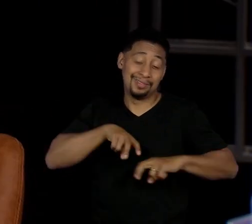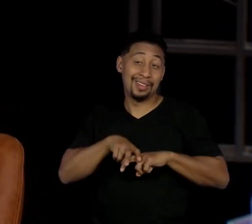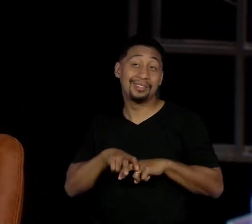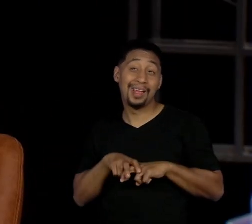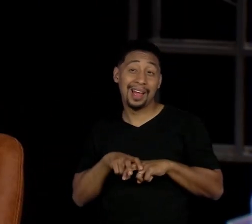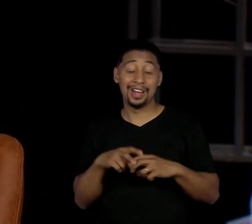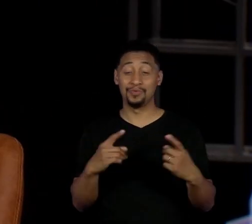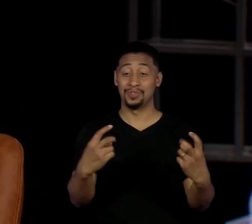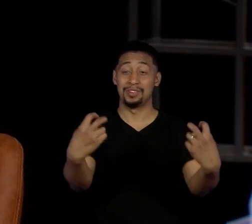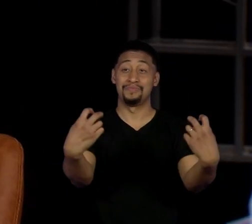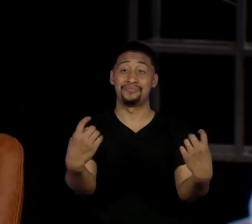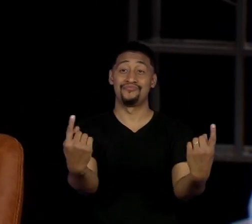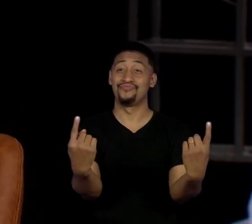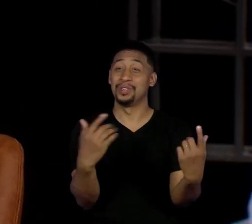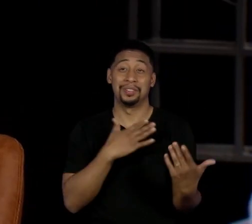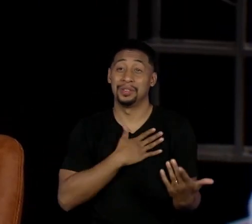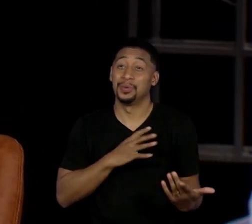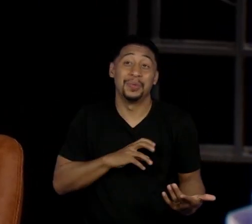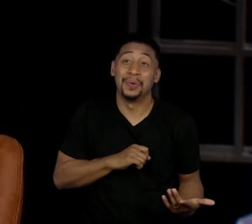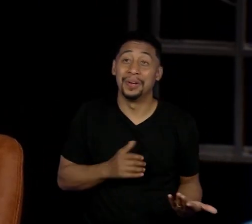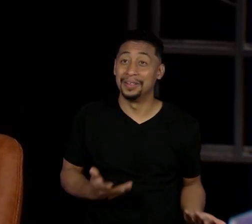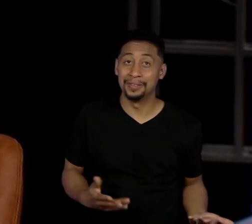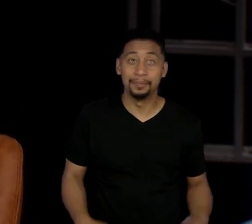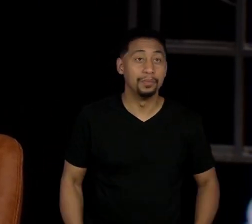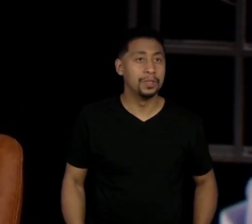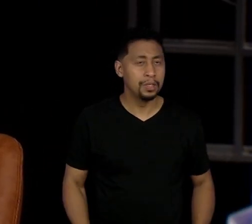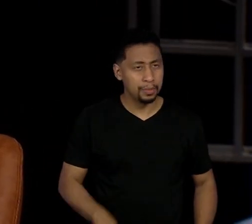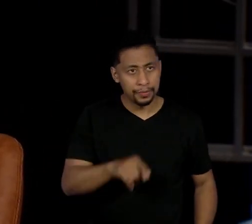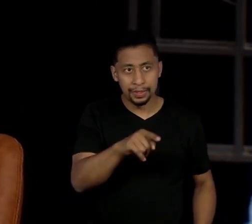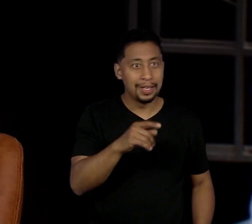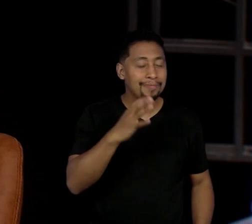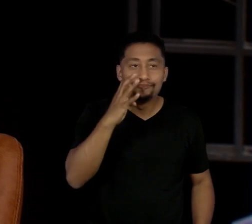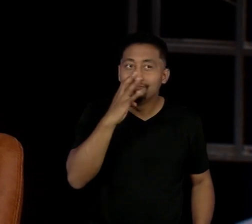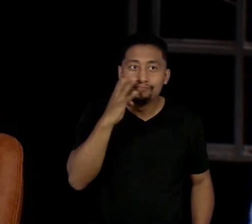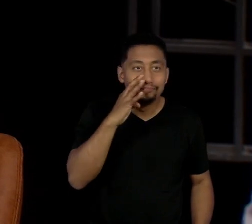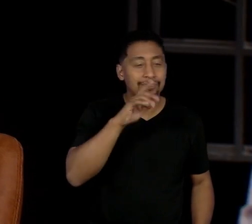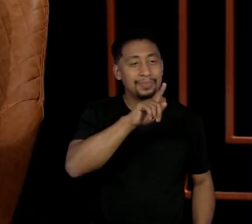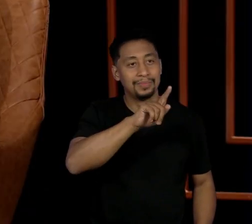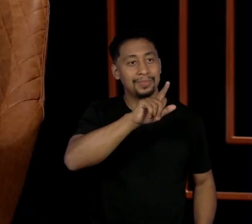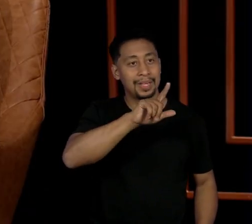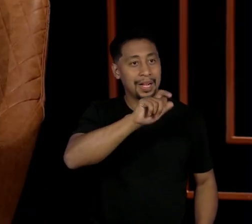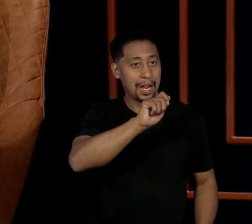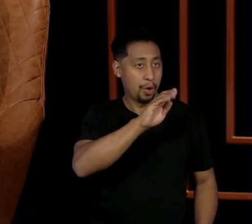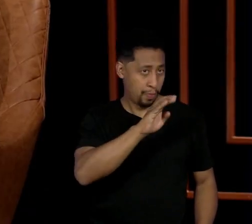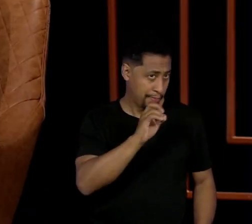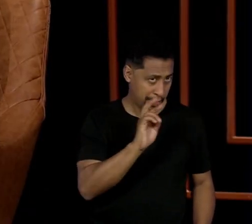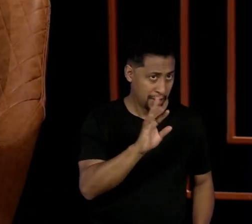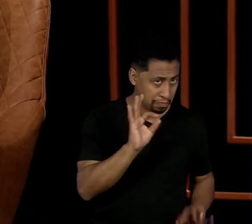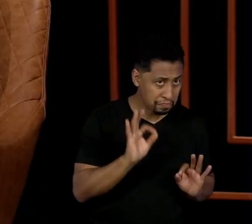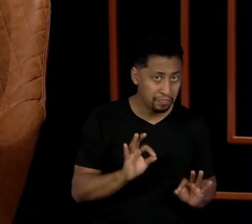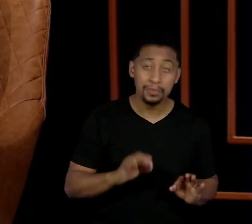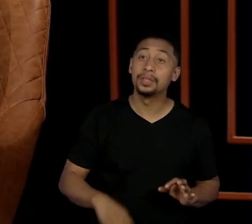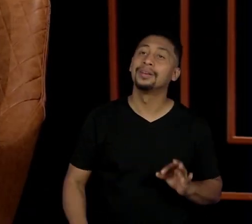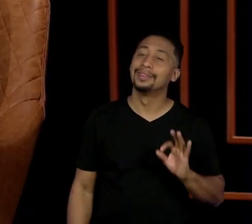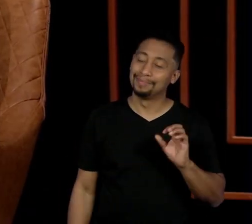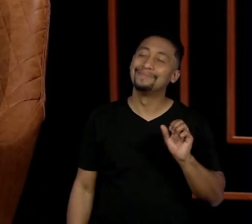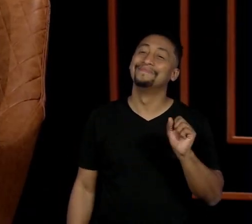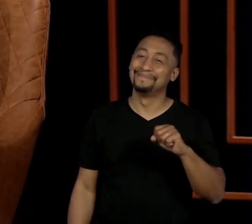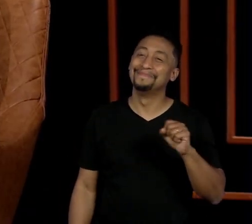o Glauber Rocha. Você tinha verdadeiro Sim. fascínio pelo Glauber Rocha também. Sim. Sabe que eu